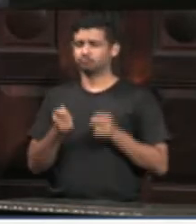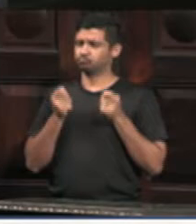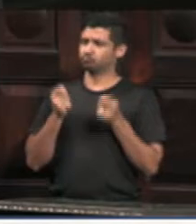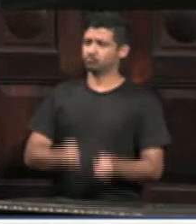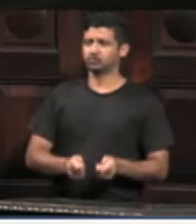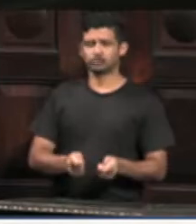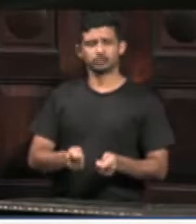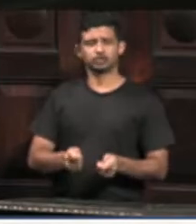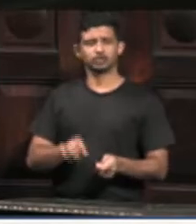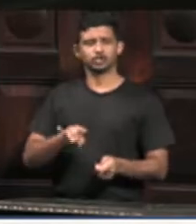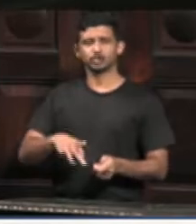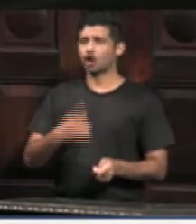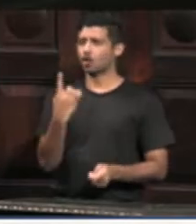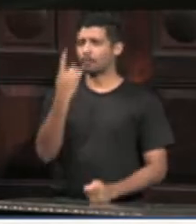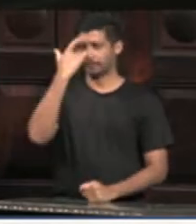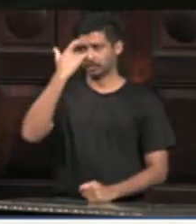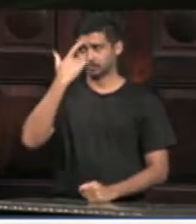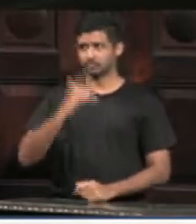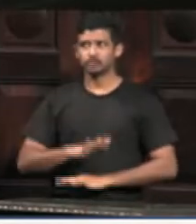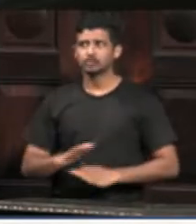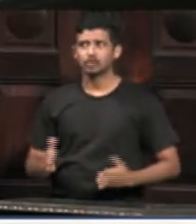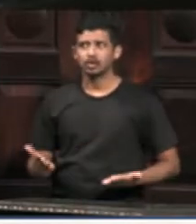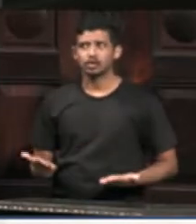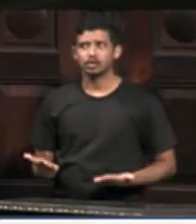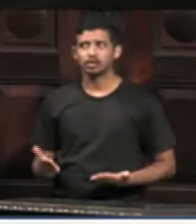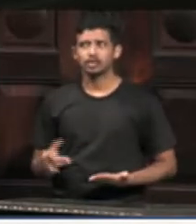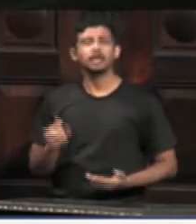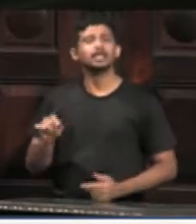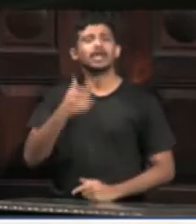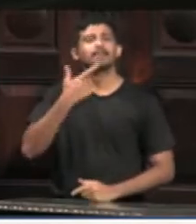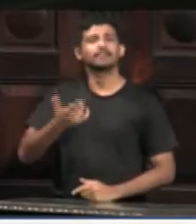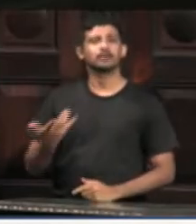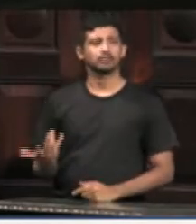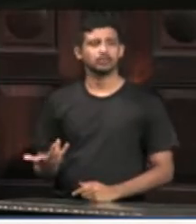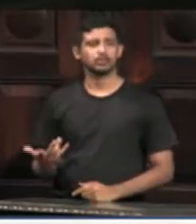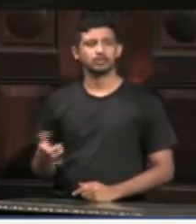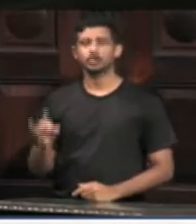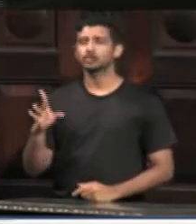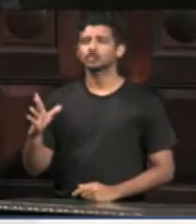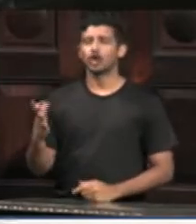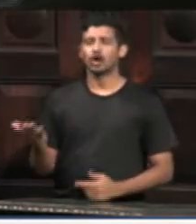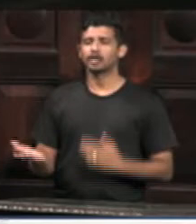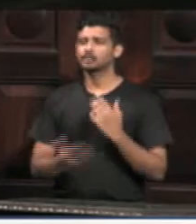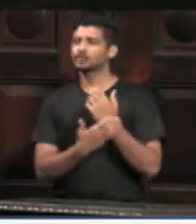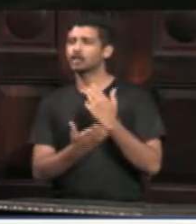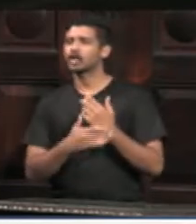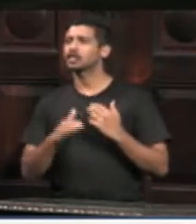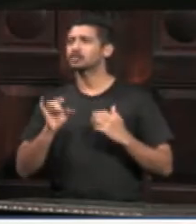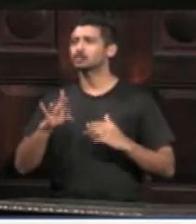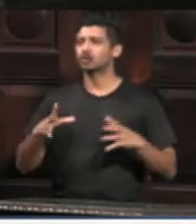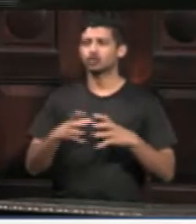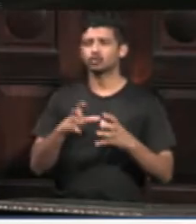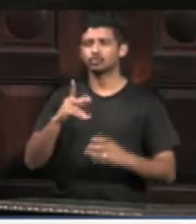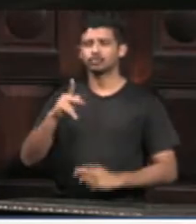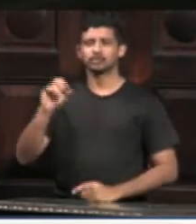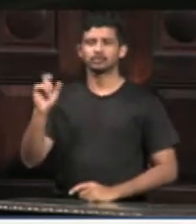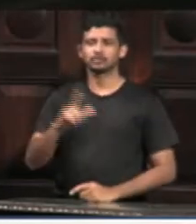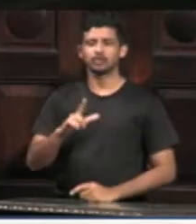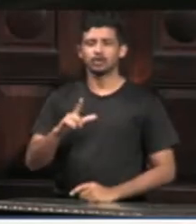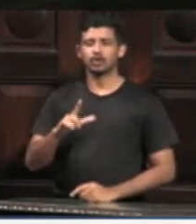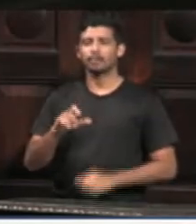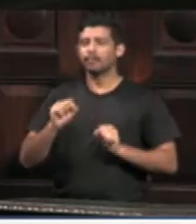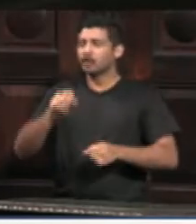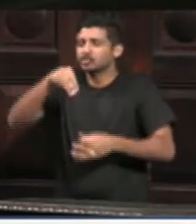uma linha de pensamento? Quem diz que só a esquerda, só o PSOL pode trabalhar dentro da Secretaria de